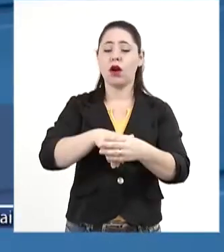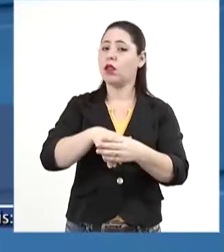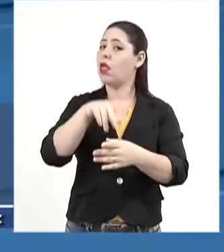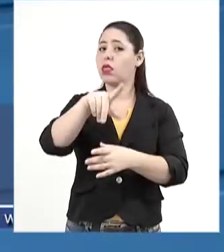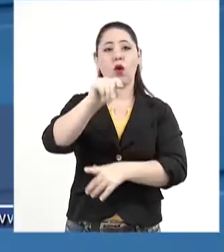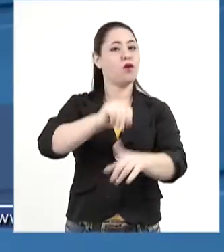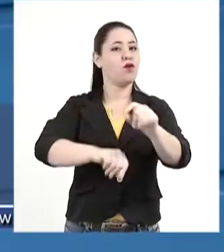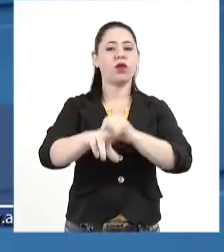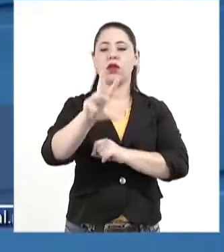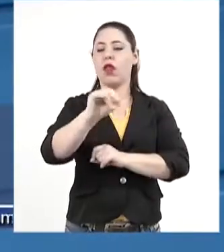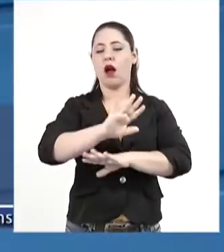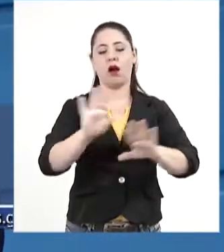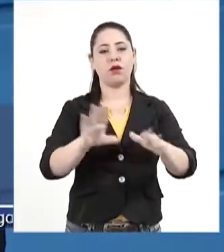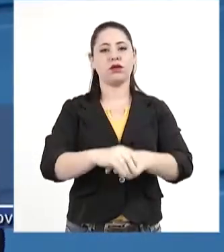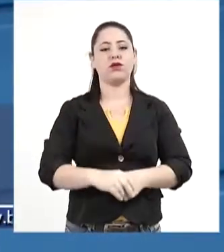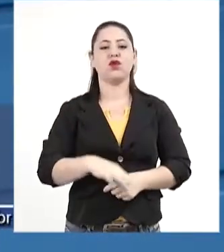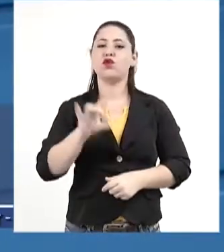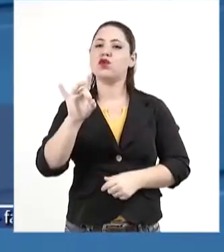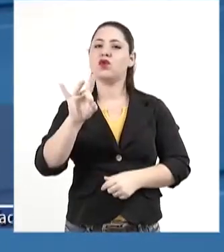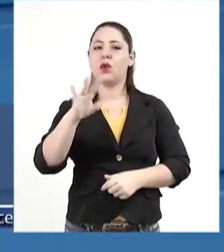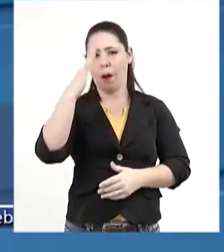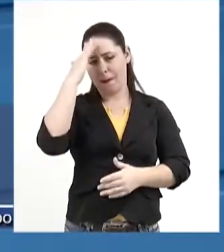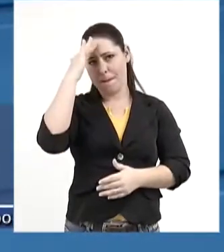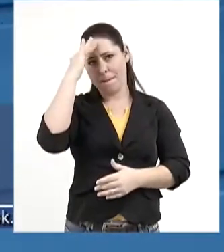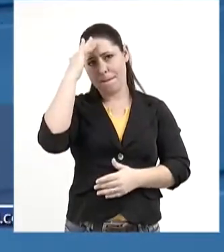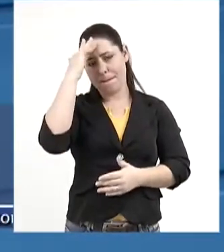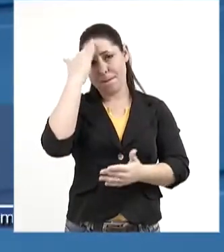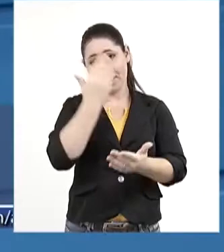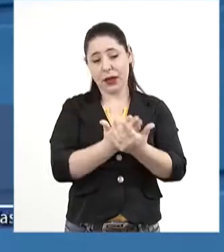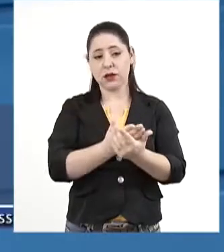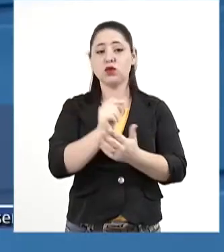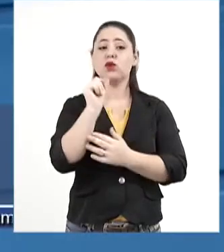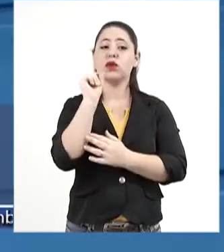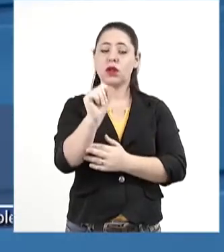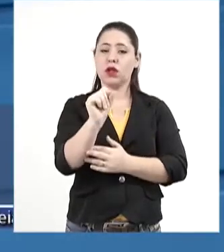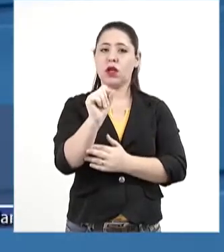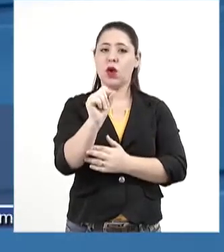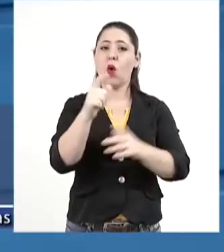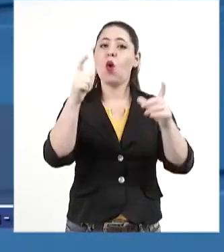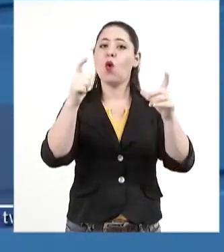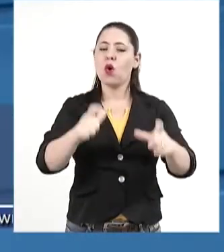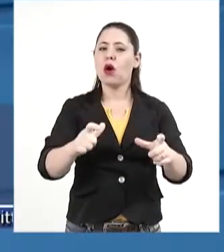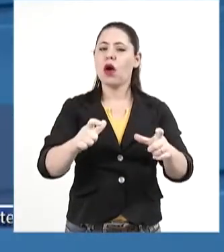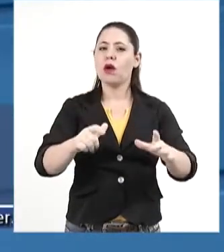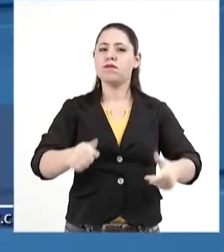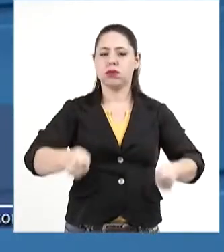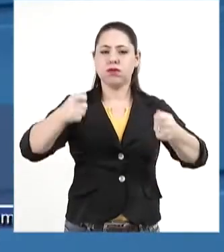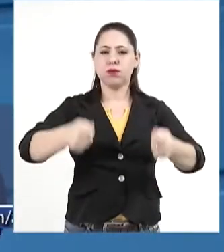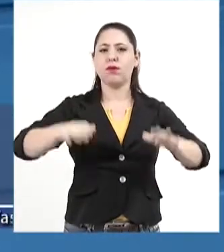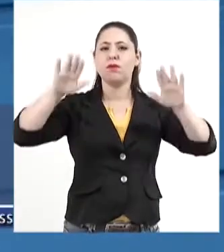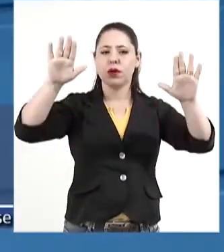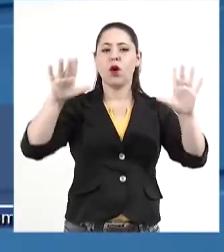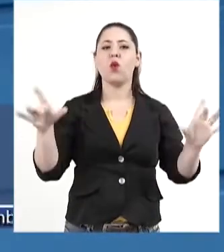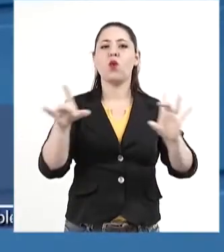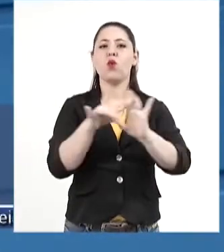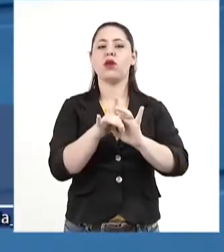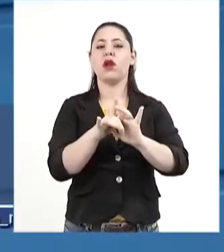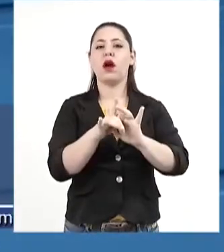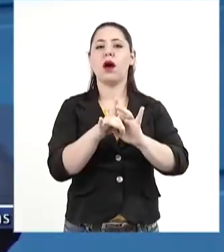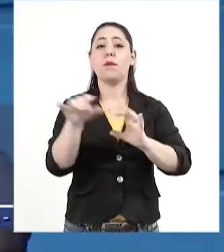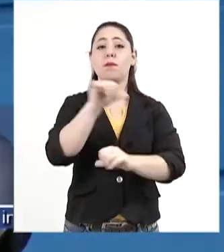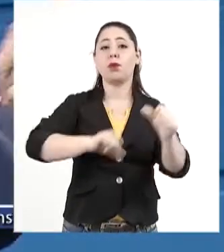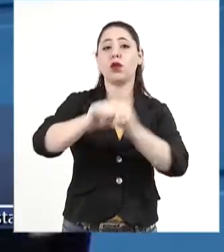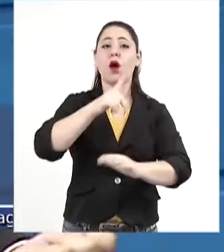eleito. Então, eu só acho que o endereço da reivindicação de vocês, a união, tem que ser para